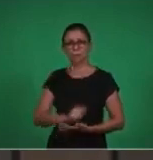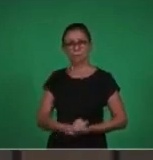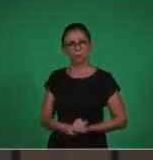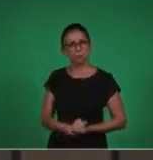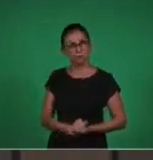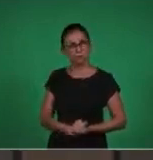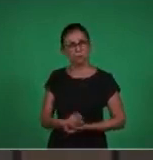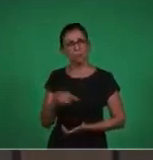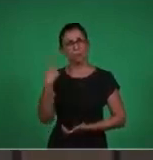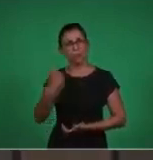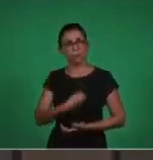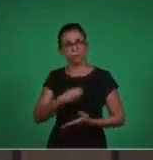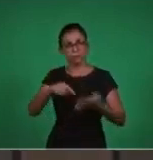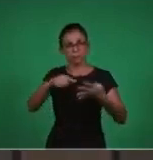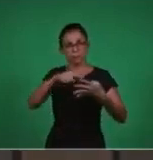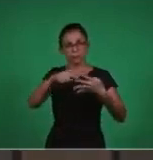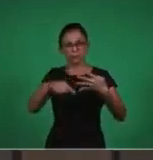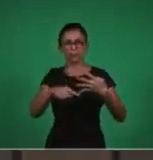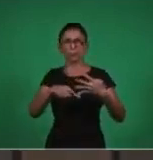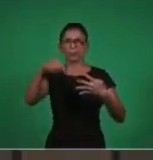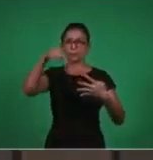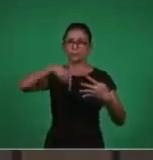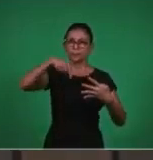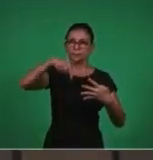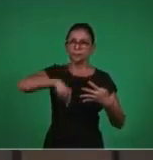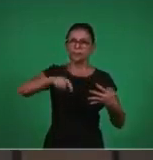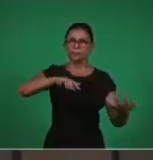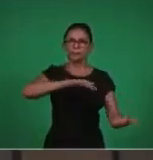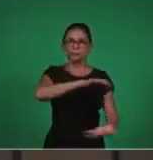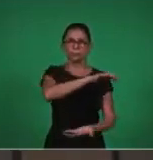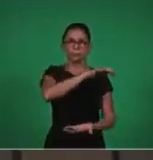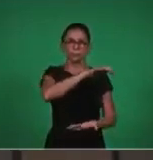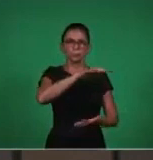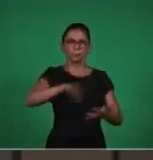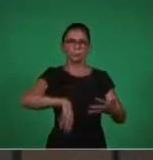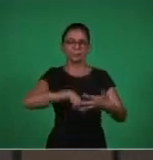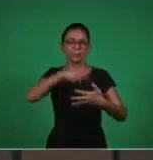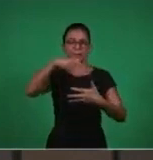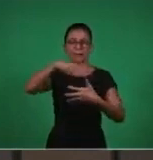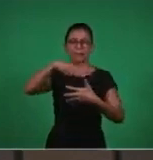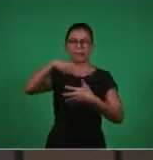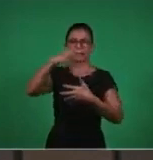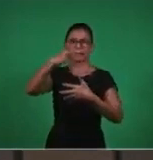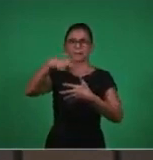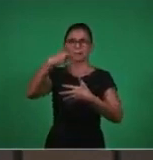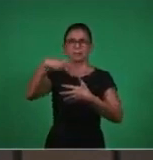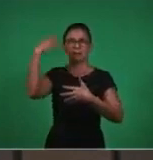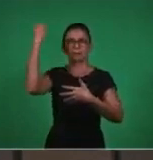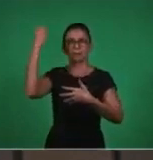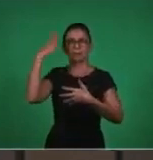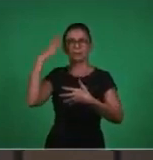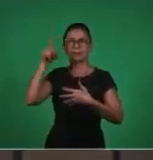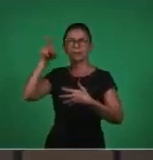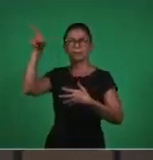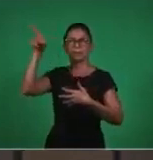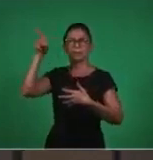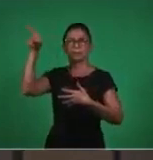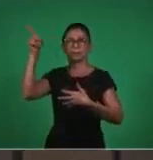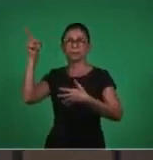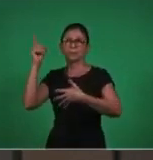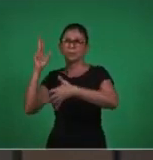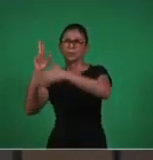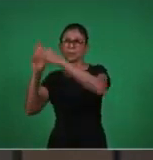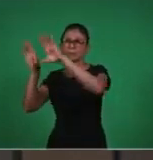mas daqui existe uma quinta que vem para resgatar o homem. Por quê? Porque o homem